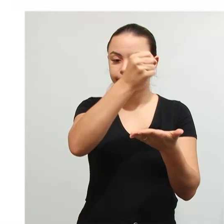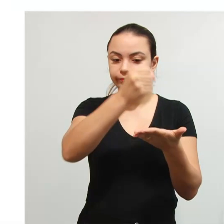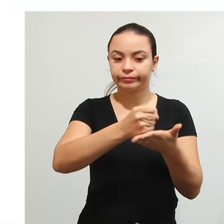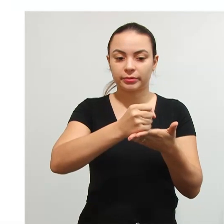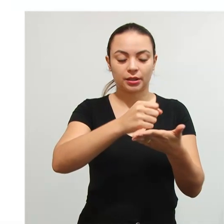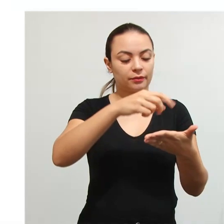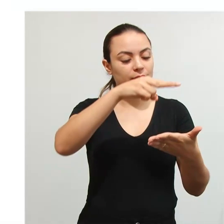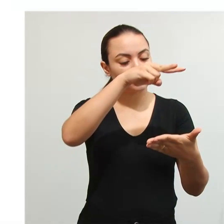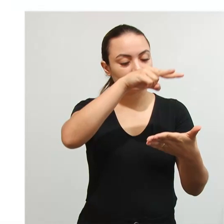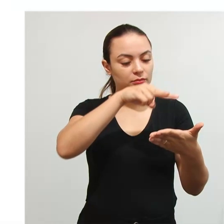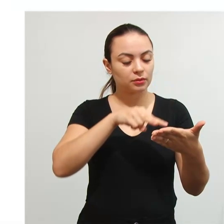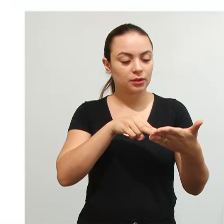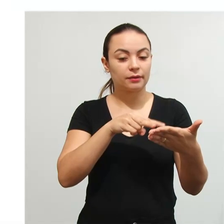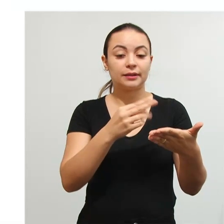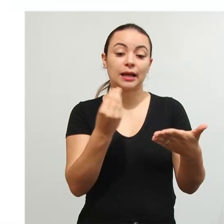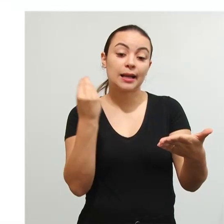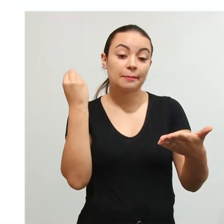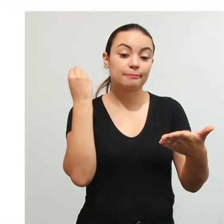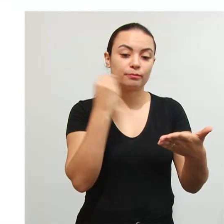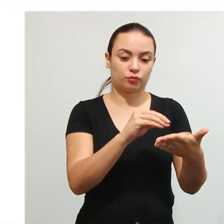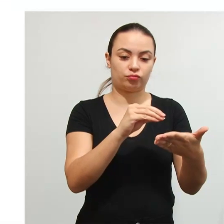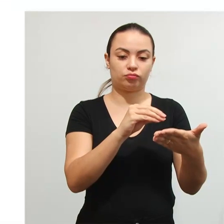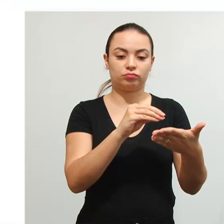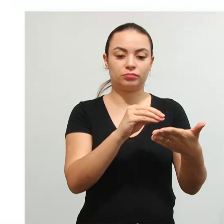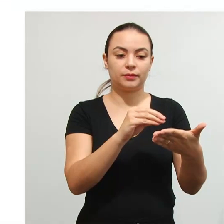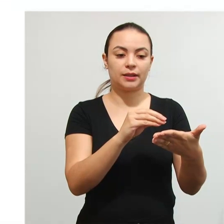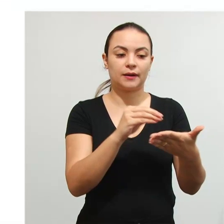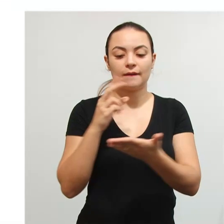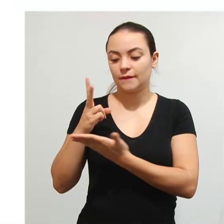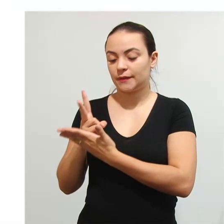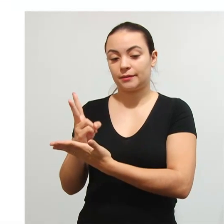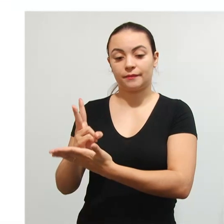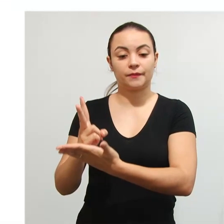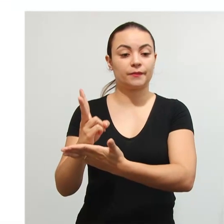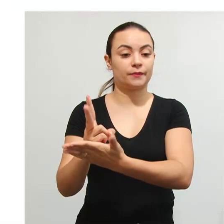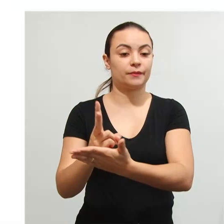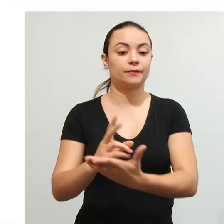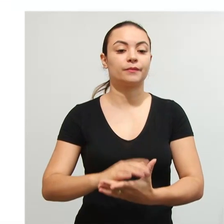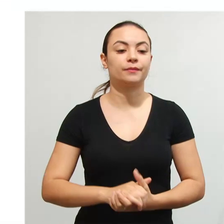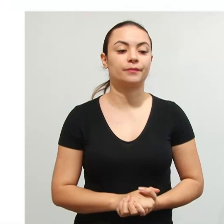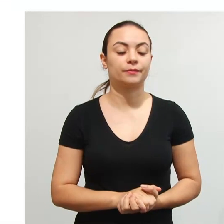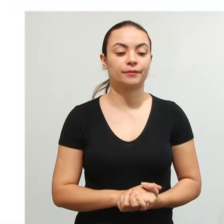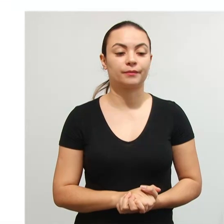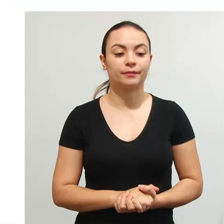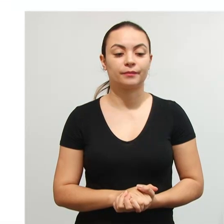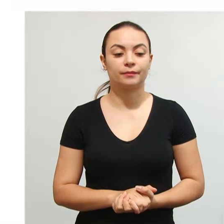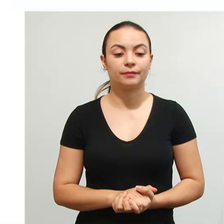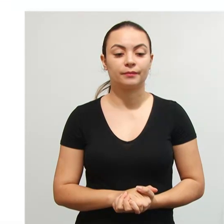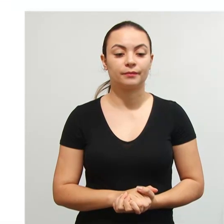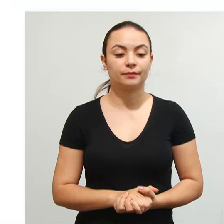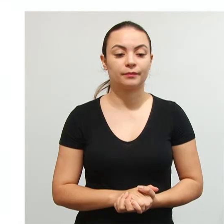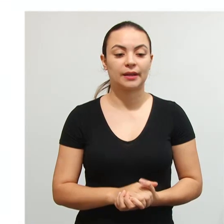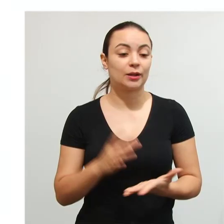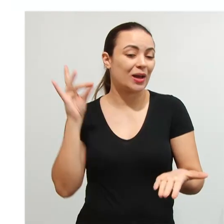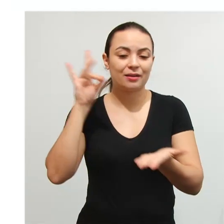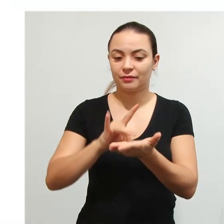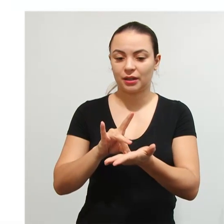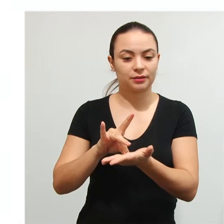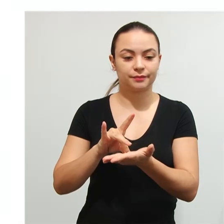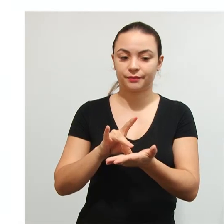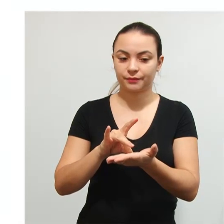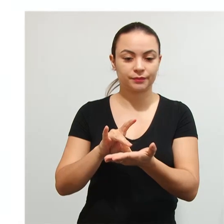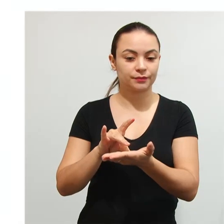Então olha você vai pagar dois por cento de juros tá lá no contrato só que essa taxa nominal não é a real